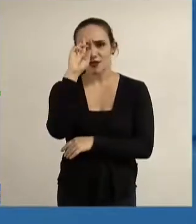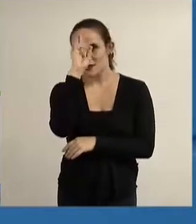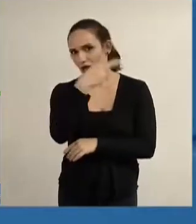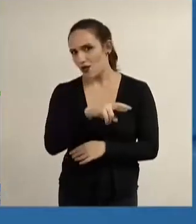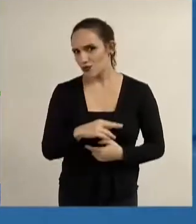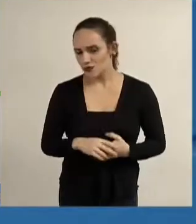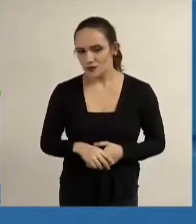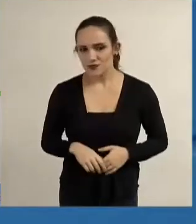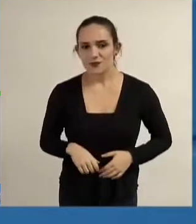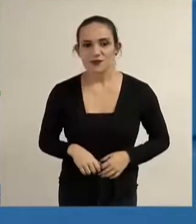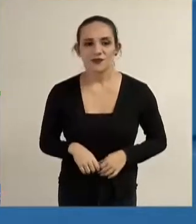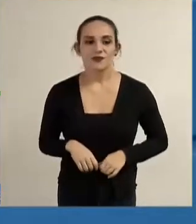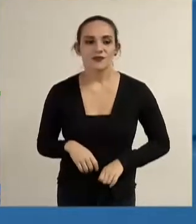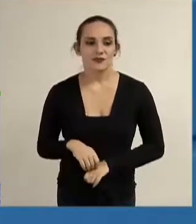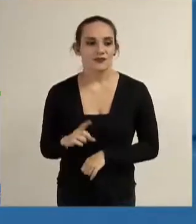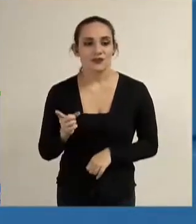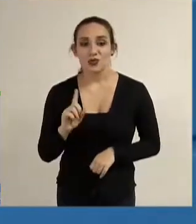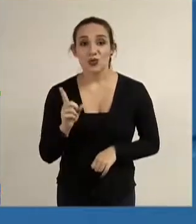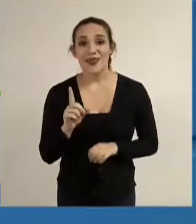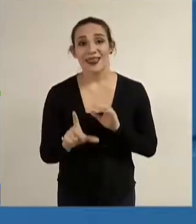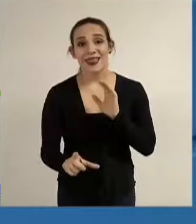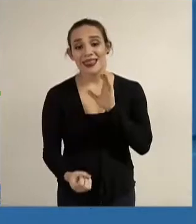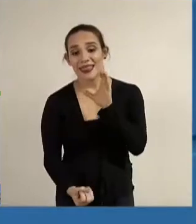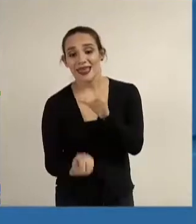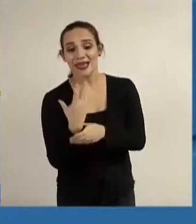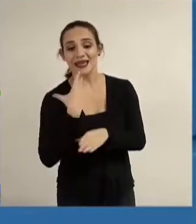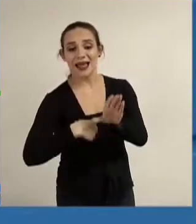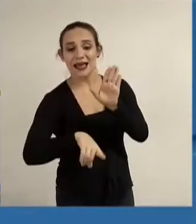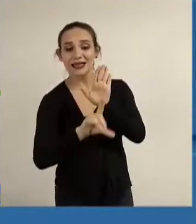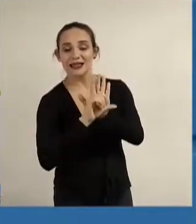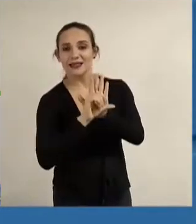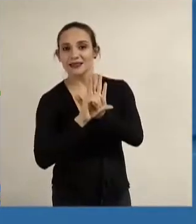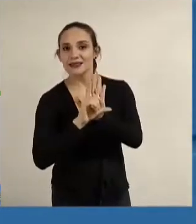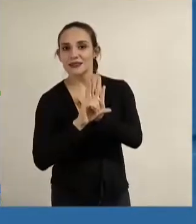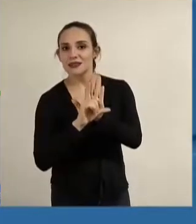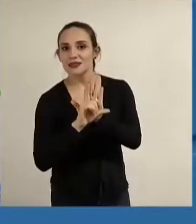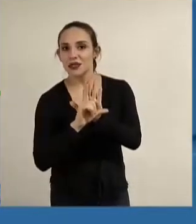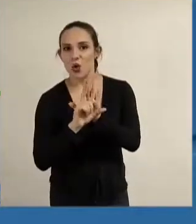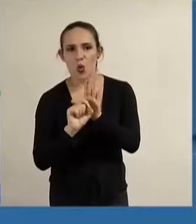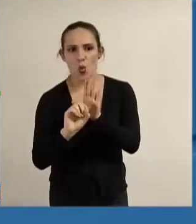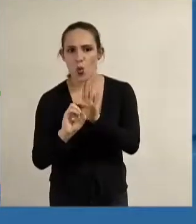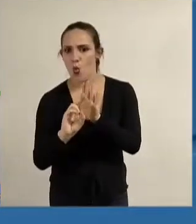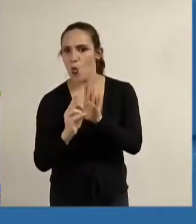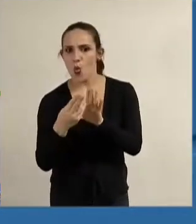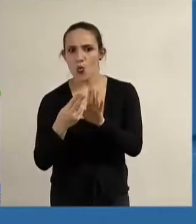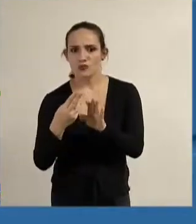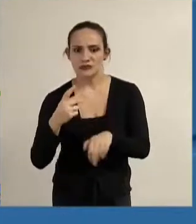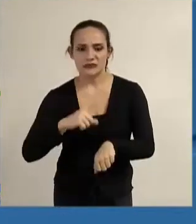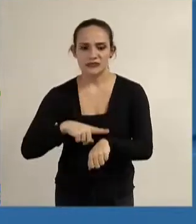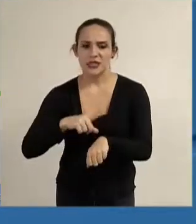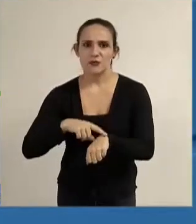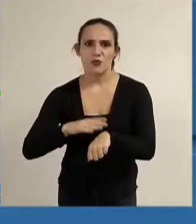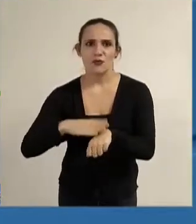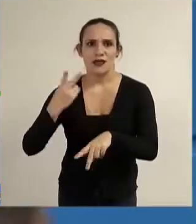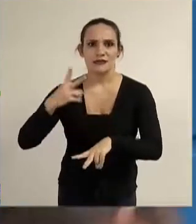não é elaboração de leis e aumento de penas,